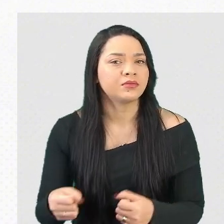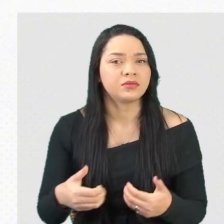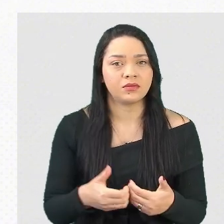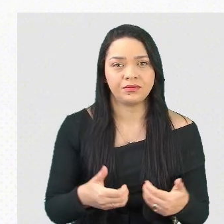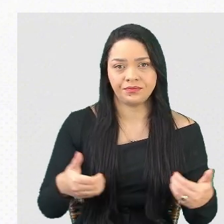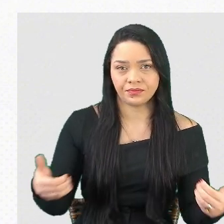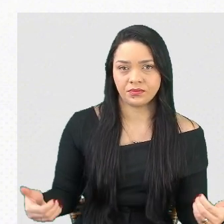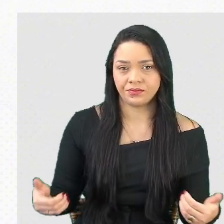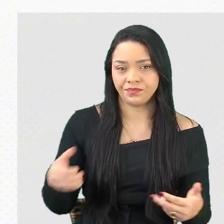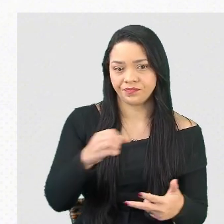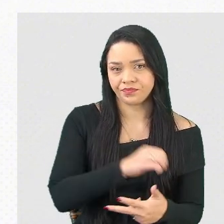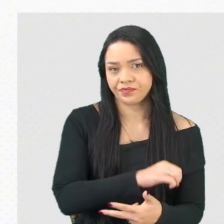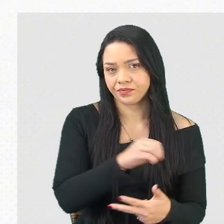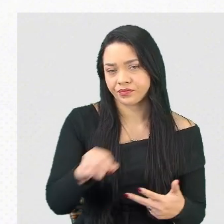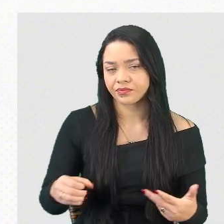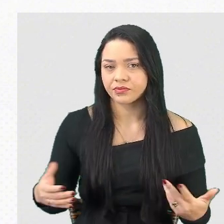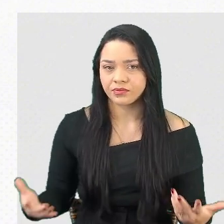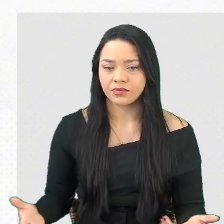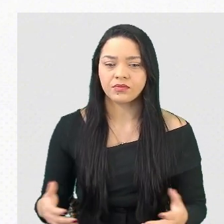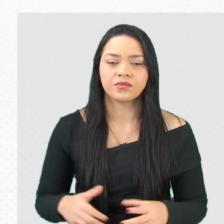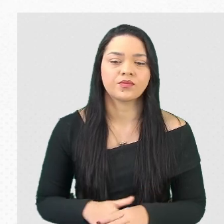dos poderes, tá?